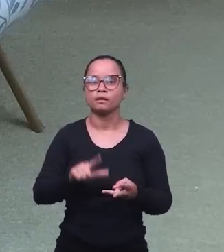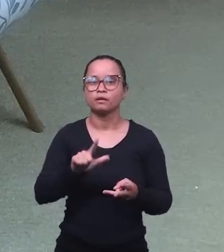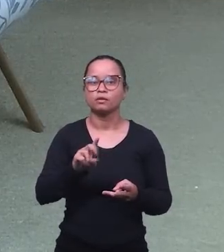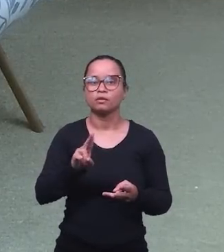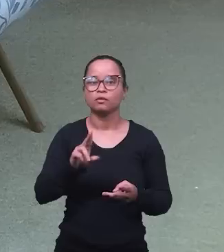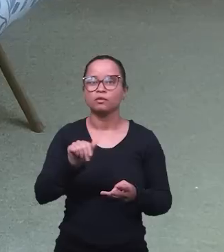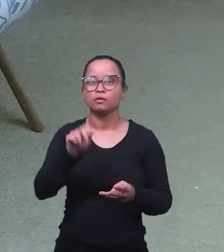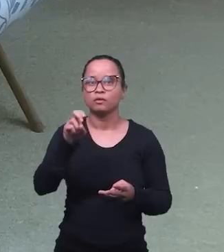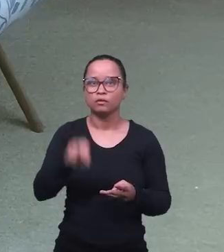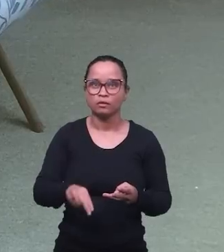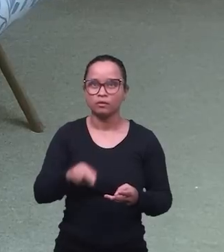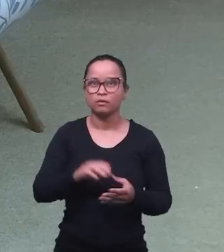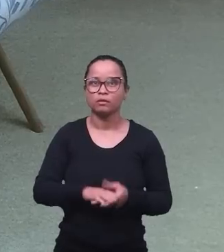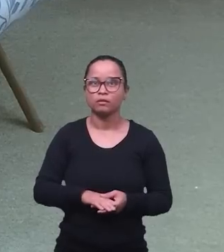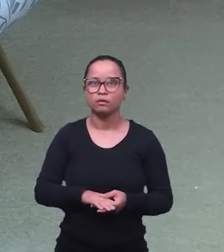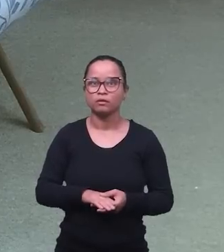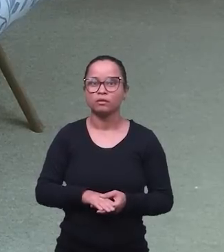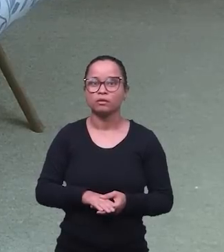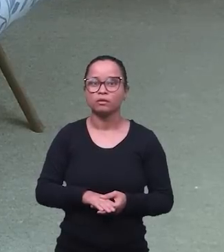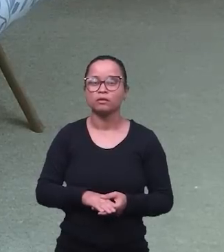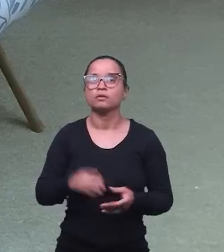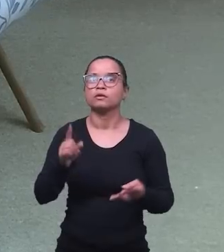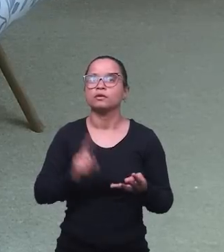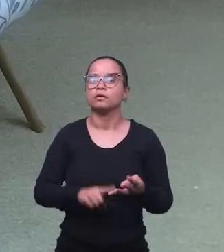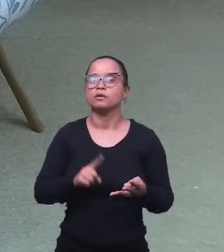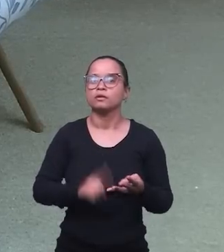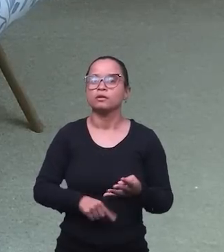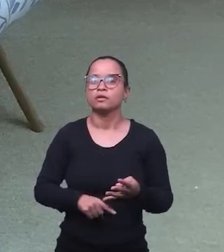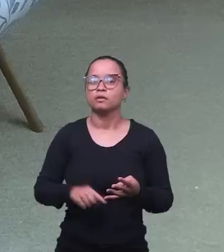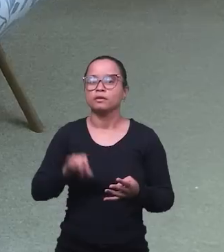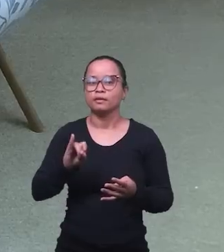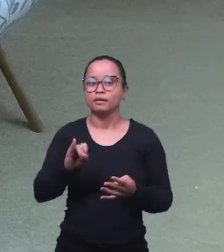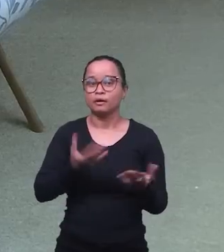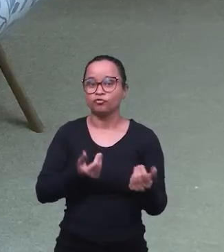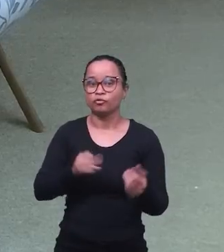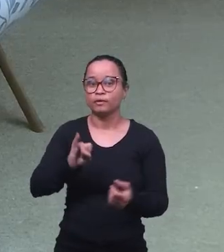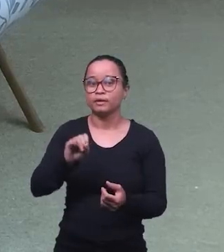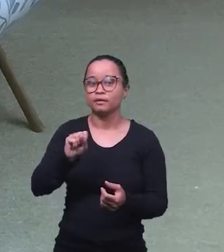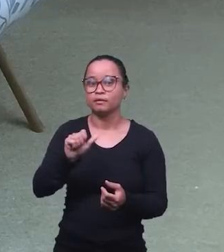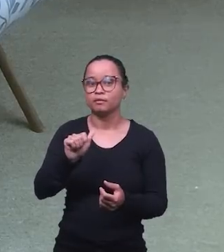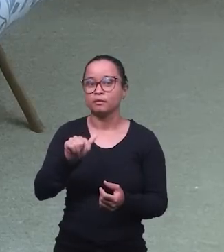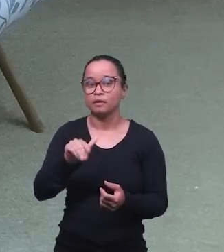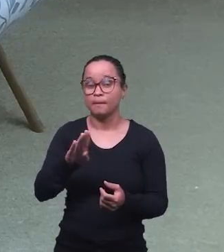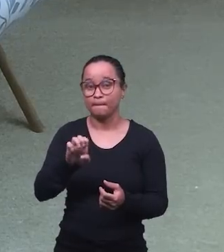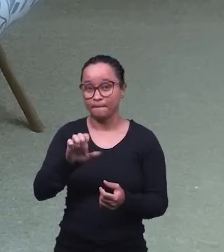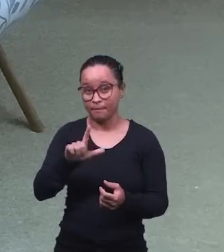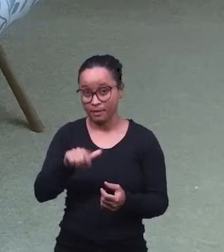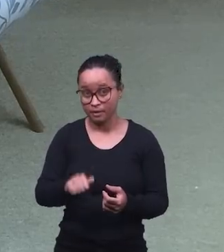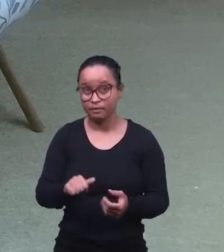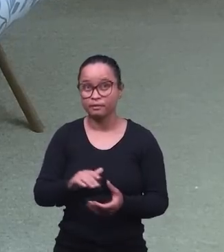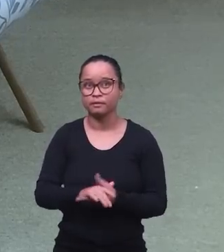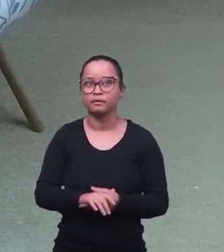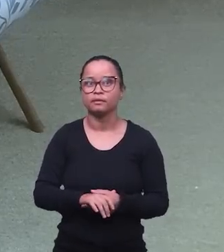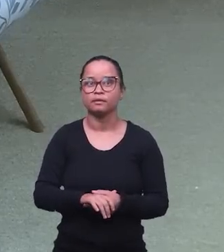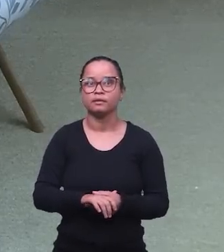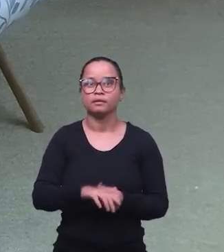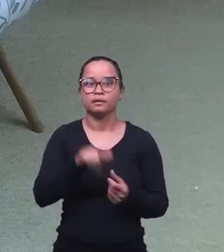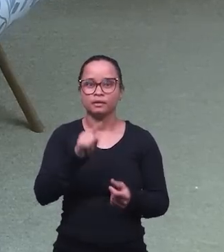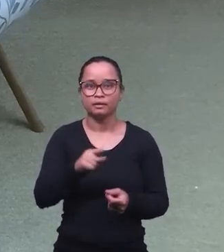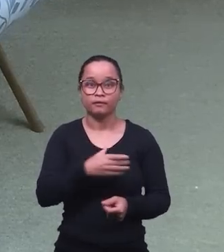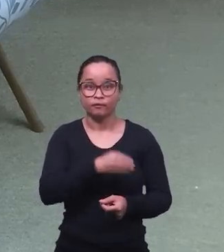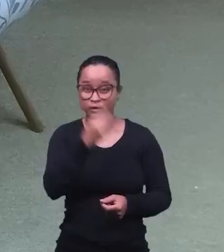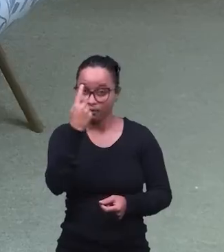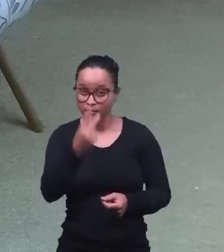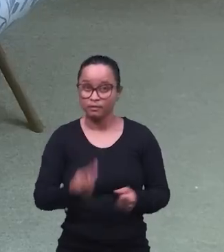intermediário Luan Almeida, de Arapongas, e a jovem Isabela Machado, que porventura, né, sim. é a